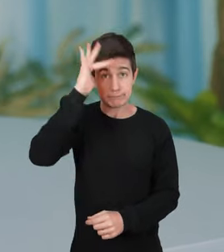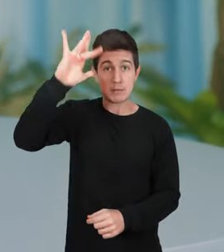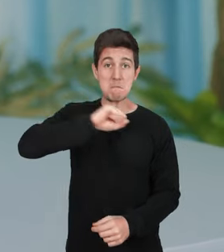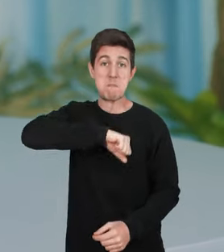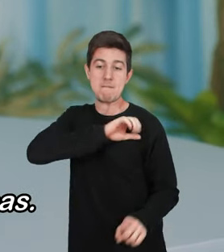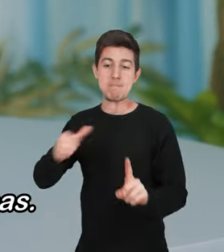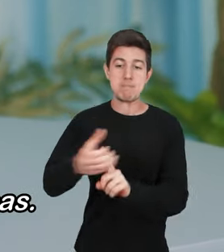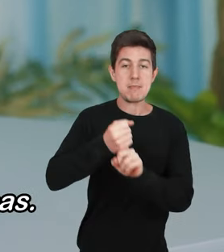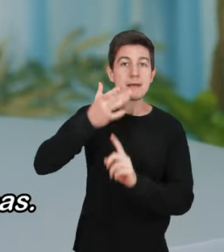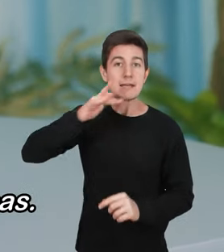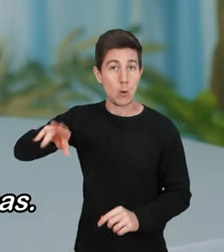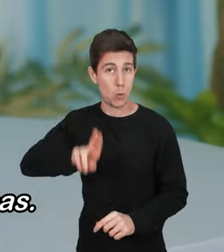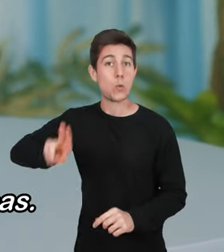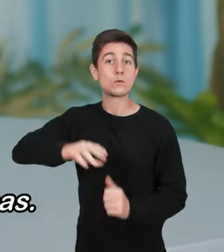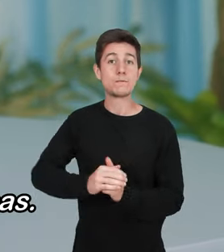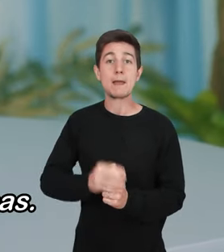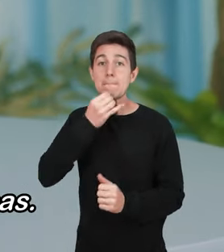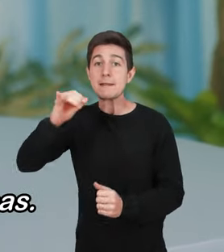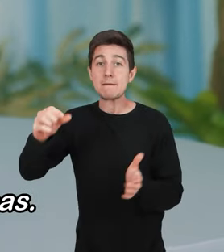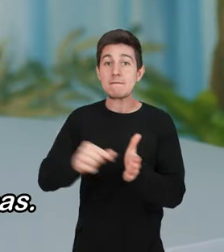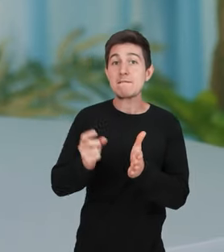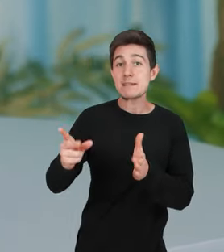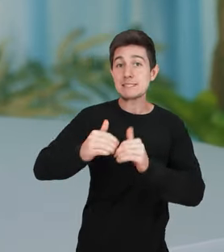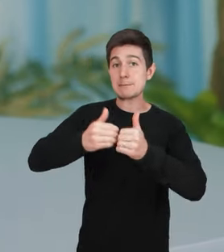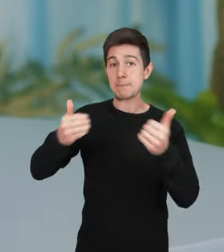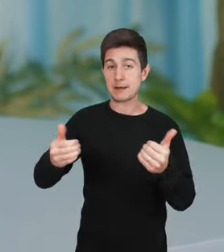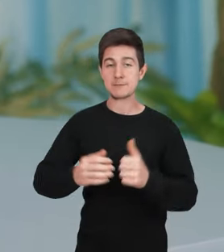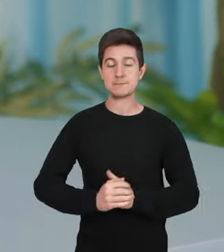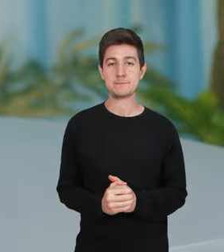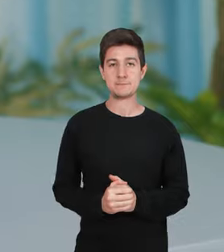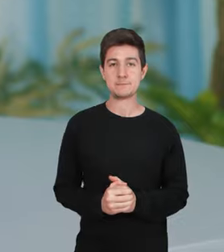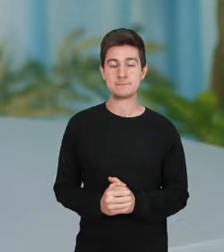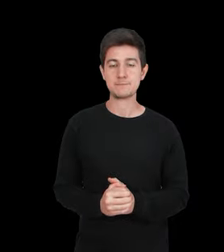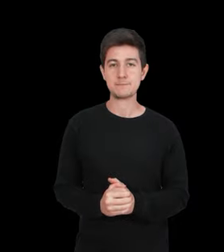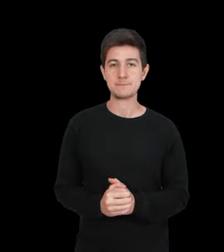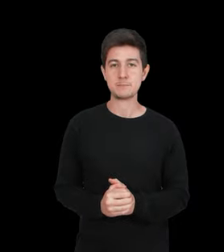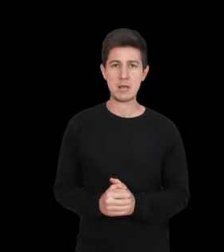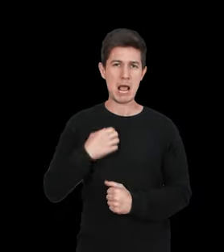A verificação de idade é fraca. Os predadores usam isso como ferramenta para chegar às crianças. Pilhas vendidas separadamente.